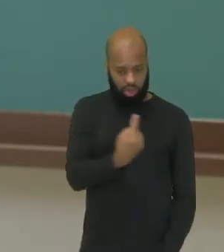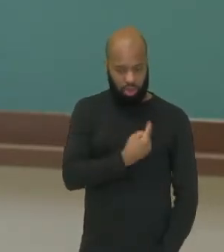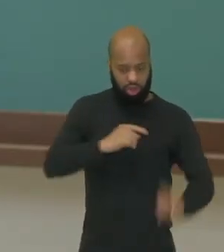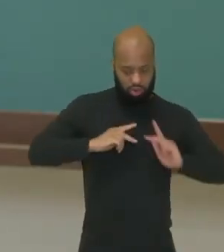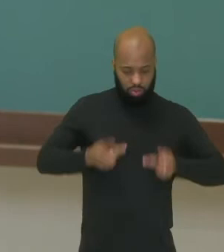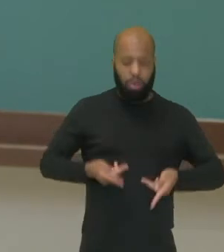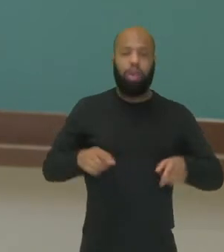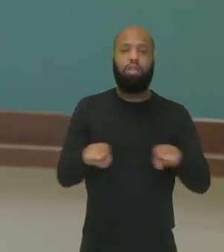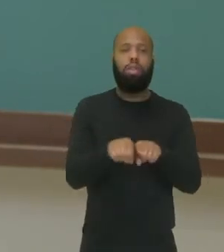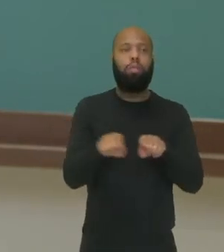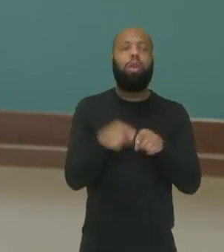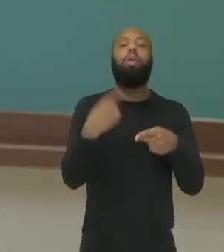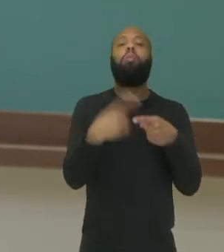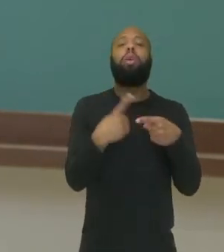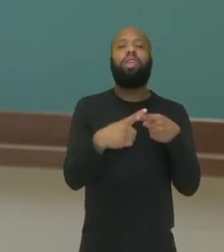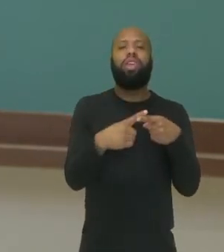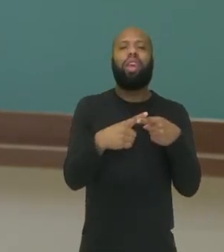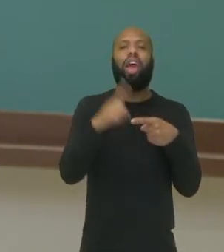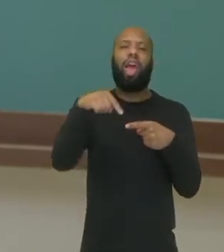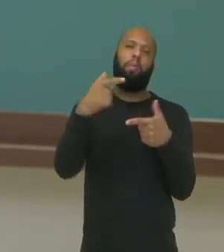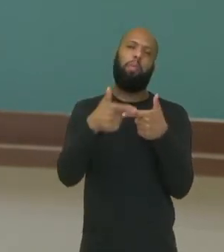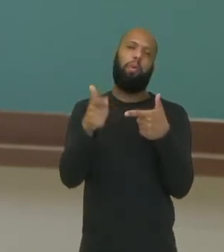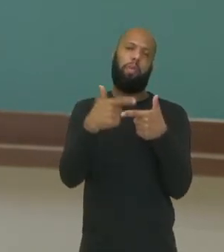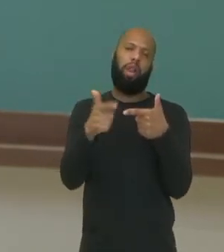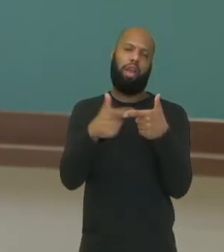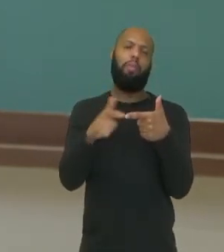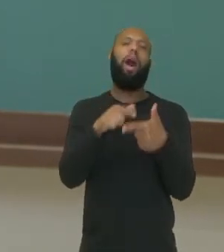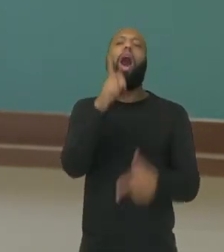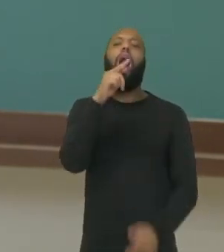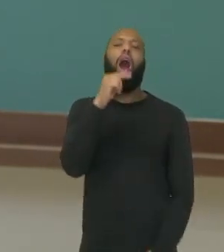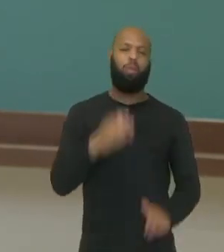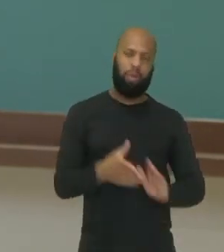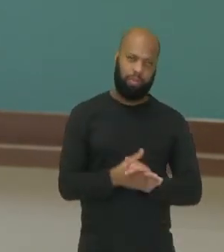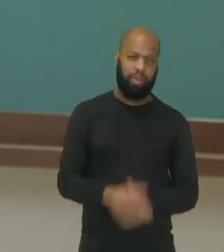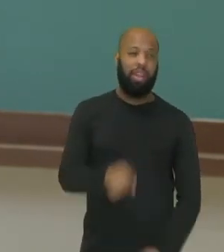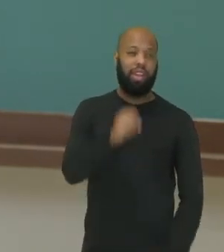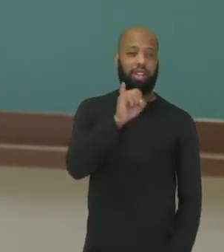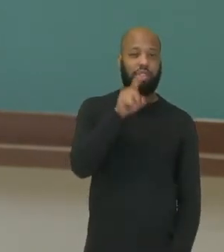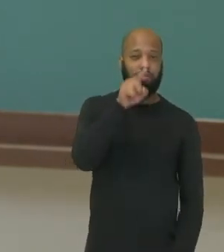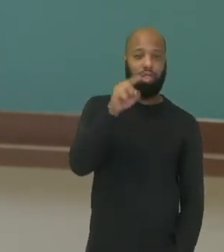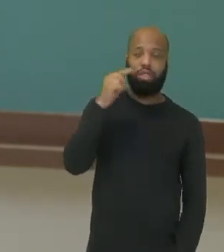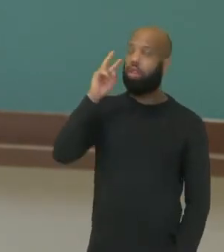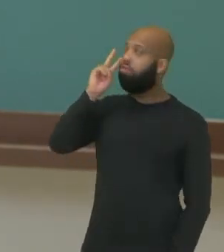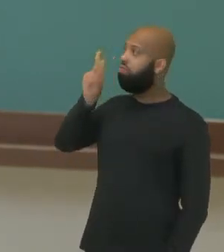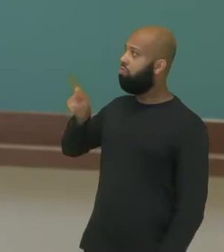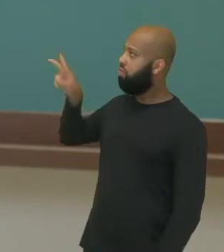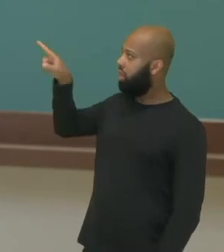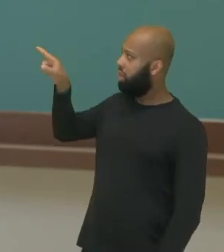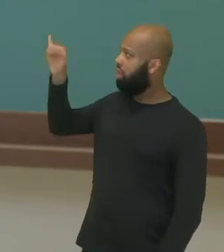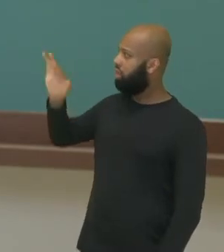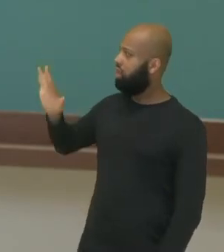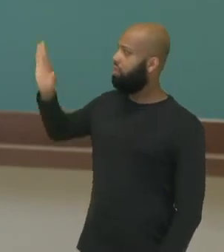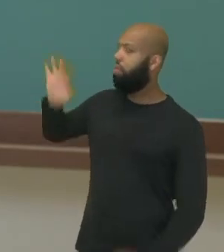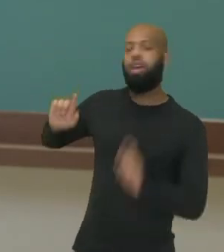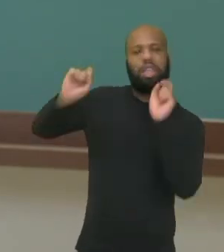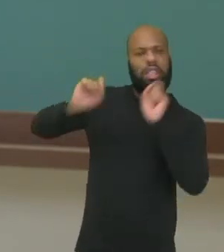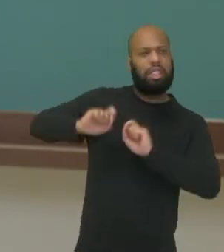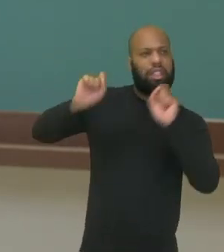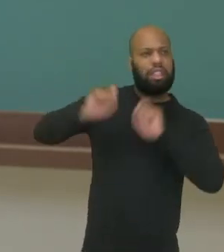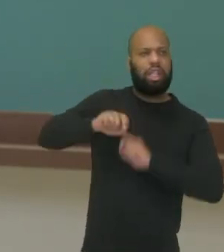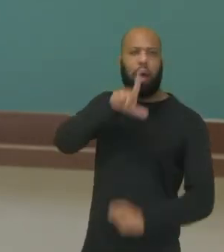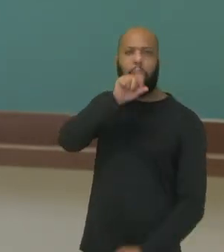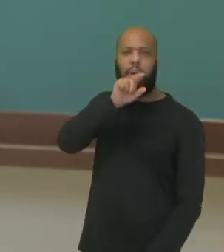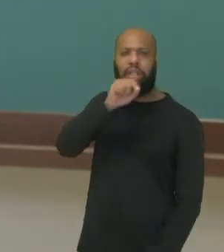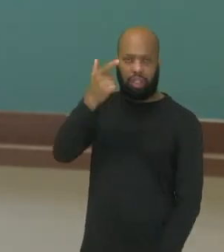água, né? Olha aqui, é possível, olhando essas imagens aqui, ó, é possível essa ave